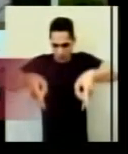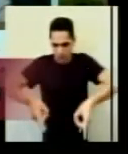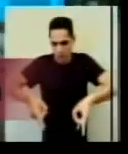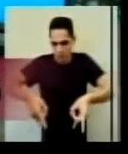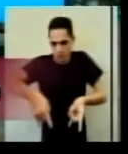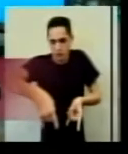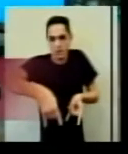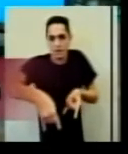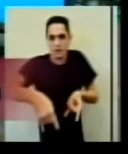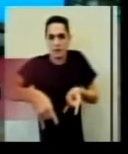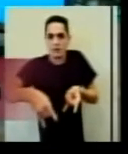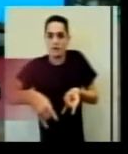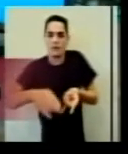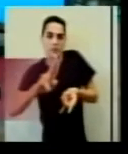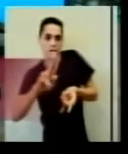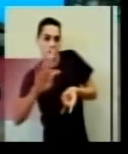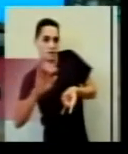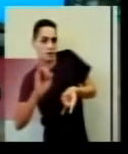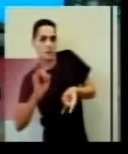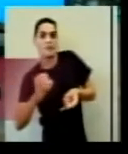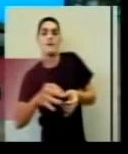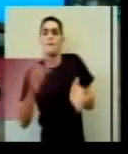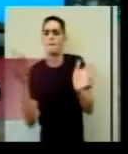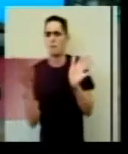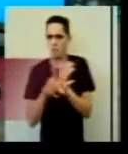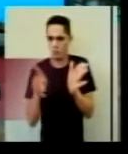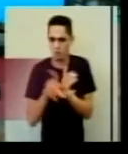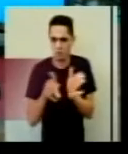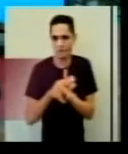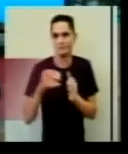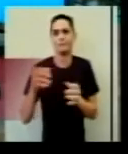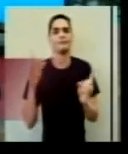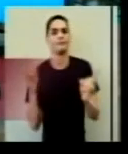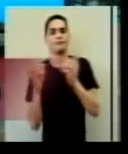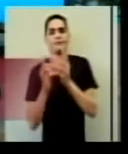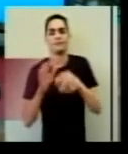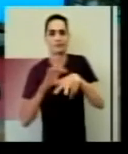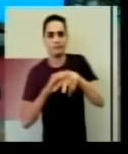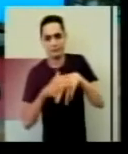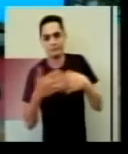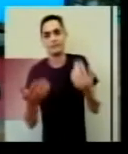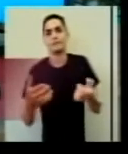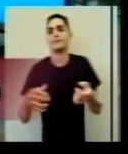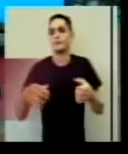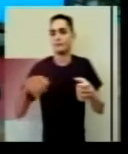aqui, eles são dentro de uma unidade própria para isso. Nós temos aqui